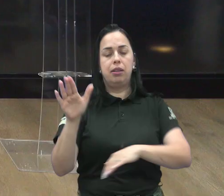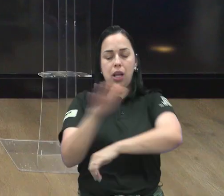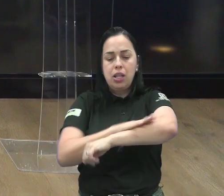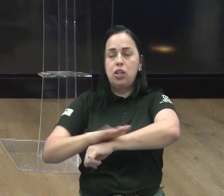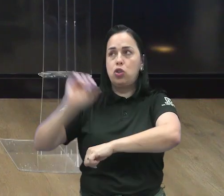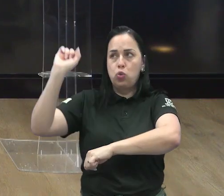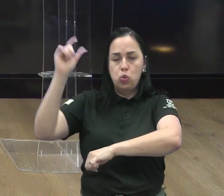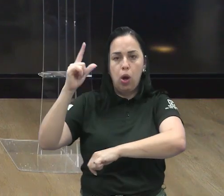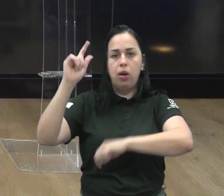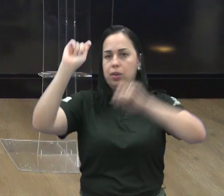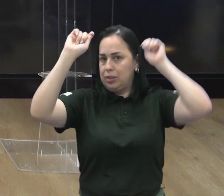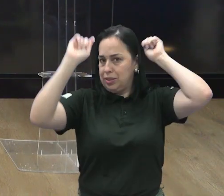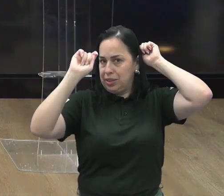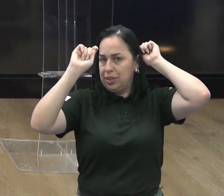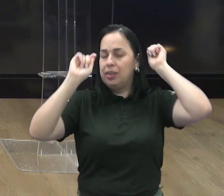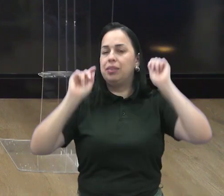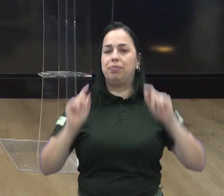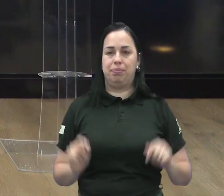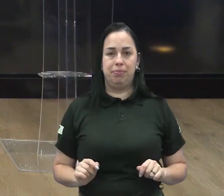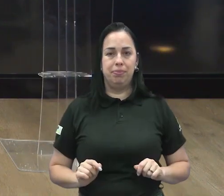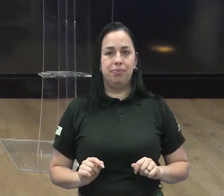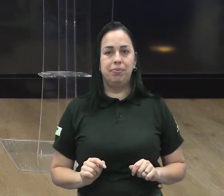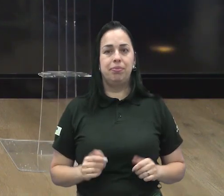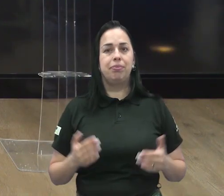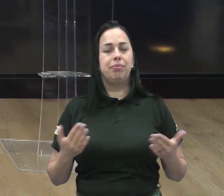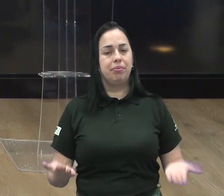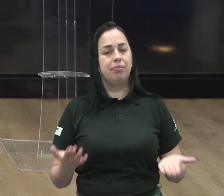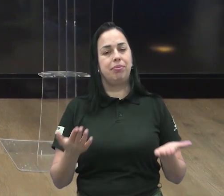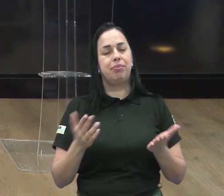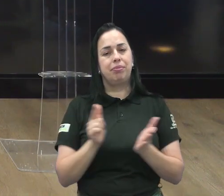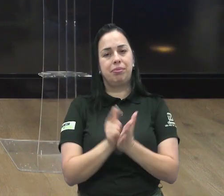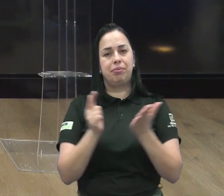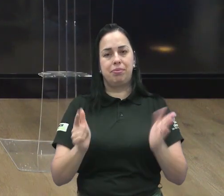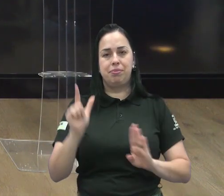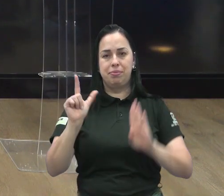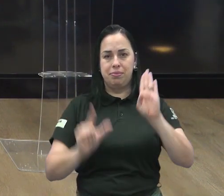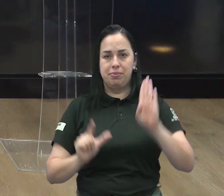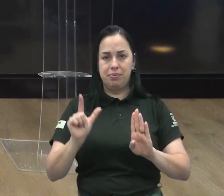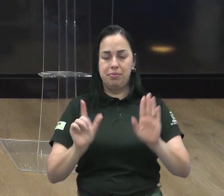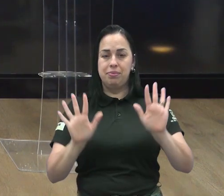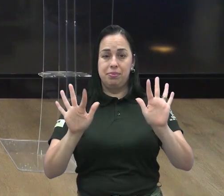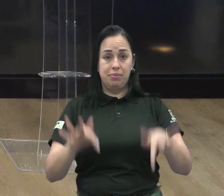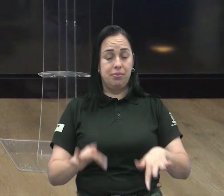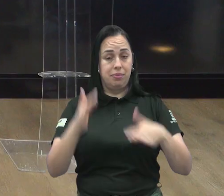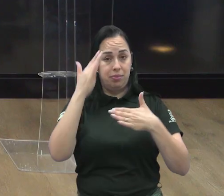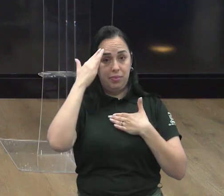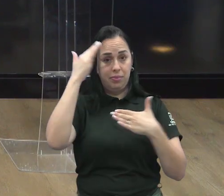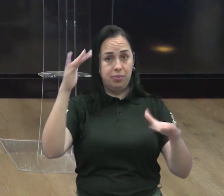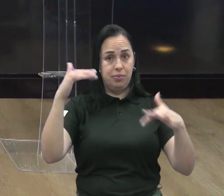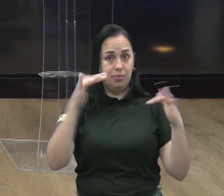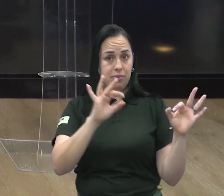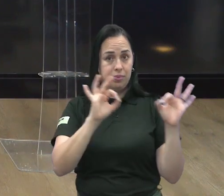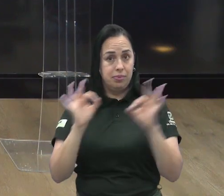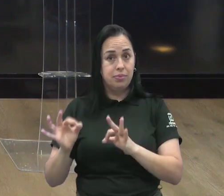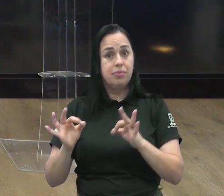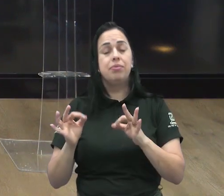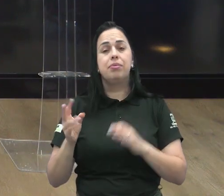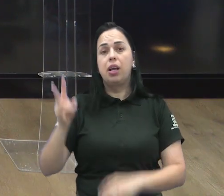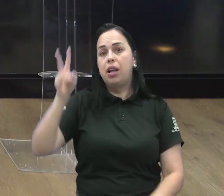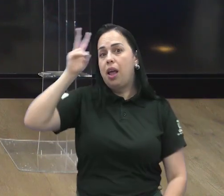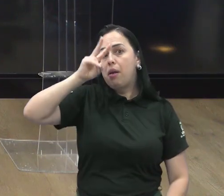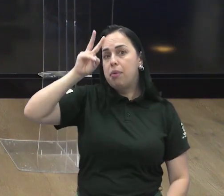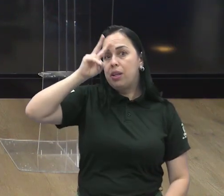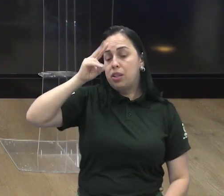se proteja contra o sol e use filtro solar. Bom, o Boletim Legislativo fica por aqui. Obrigada pela sua